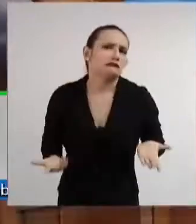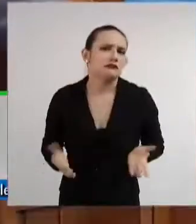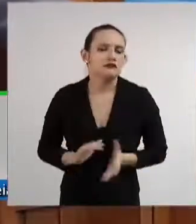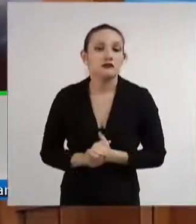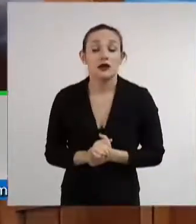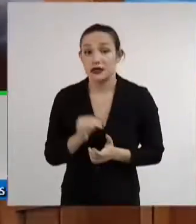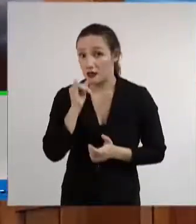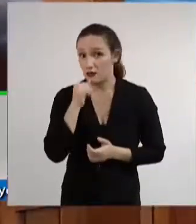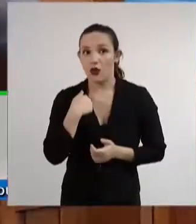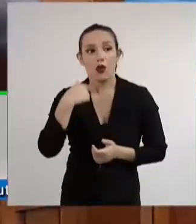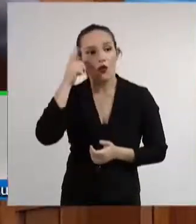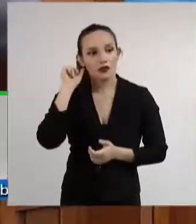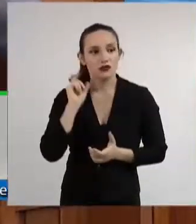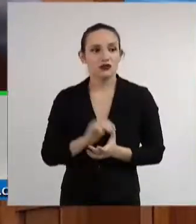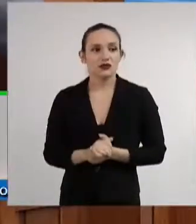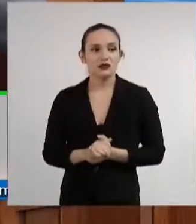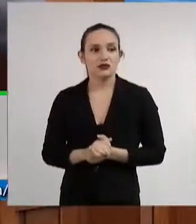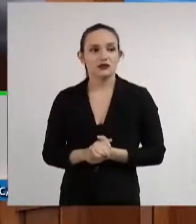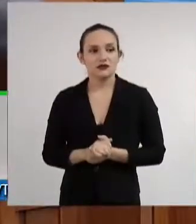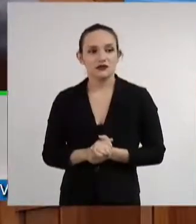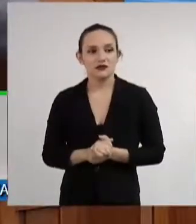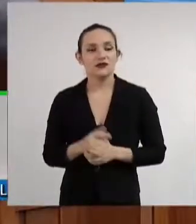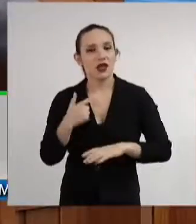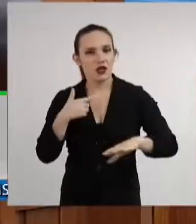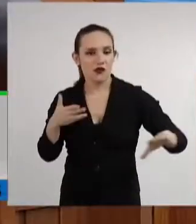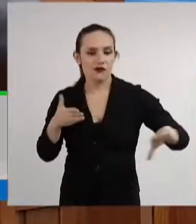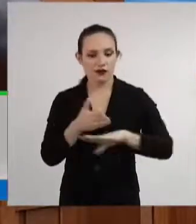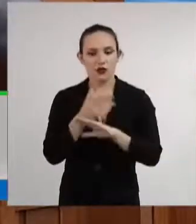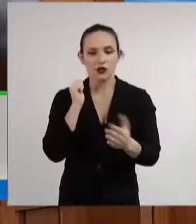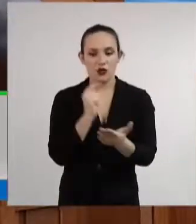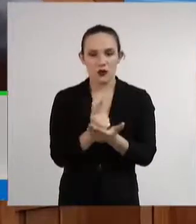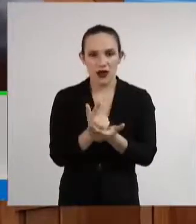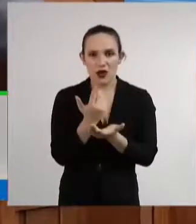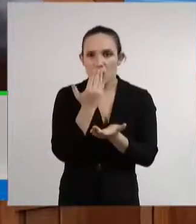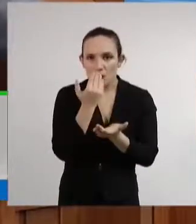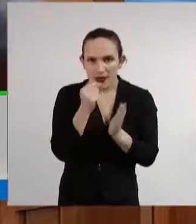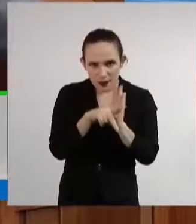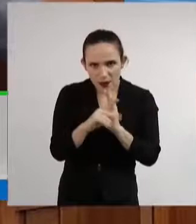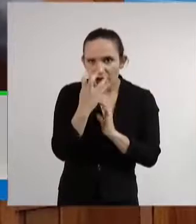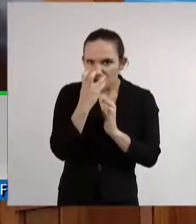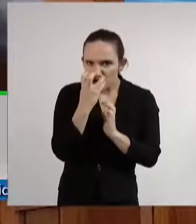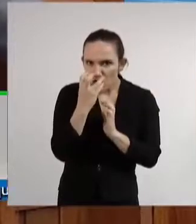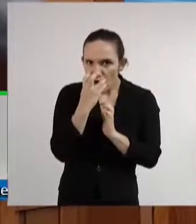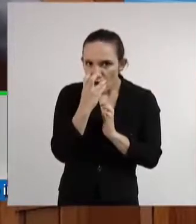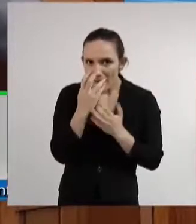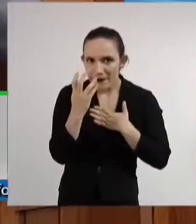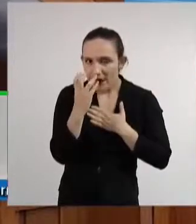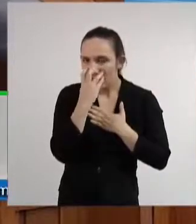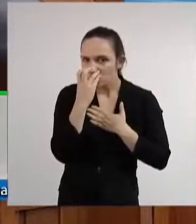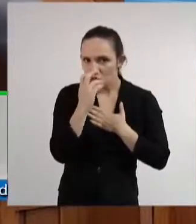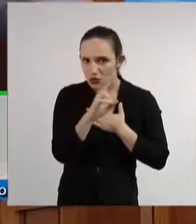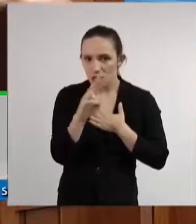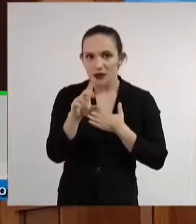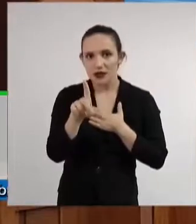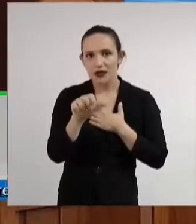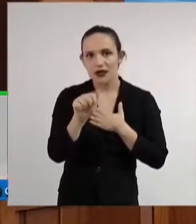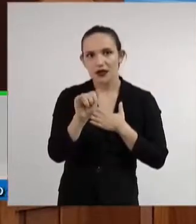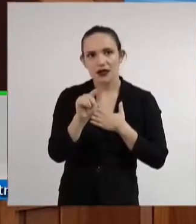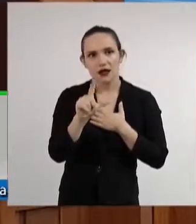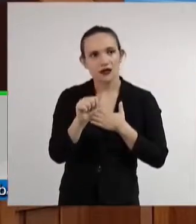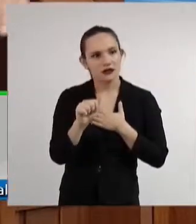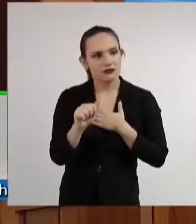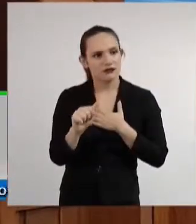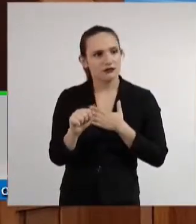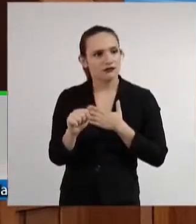Ontem eu fui comprar a ração para Laila, a nossa cachorra, e eu fiquei ali admirado da estrutura